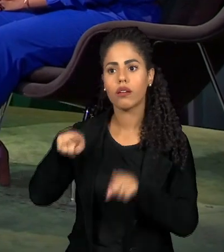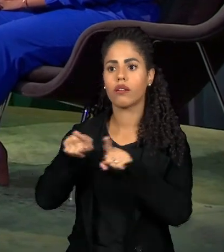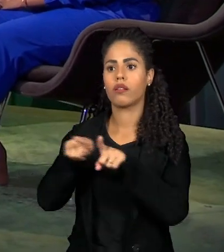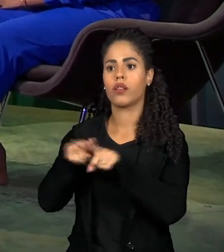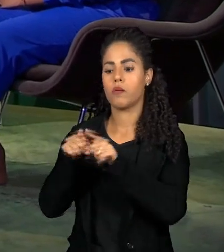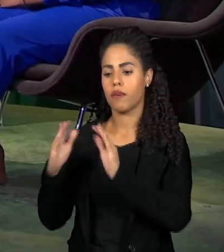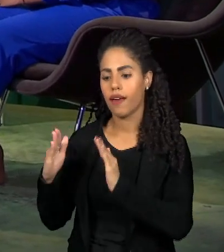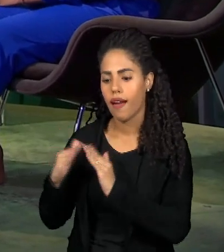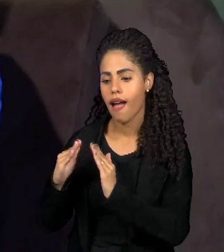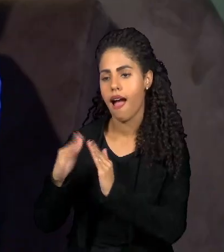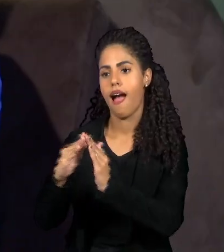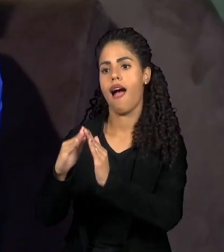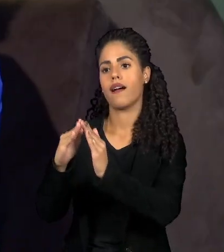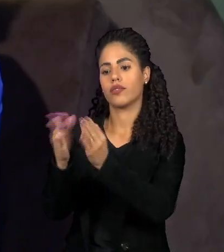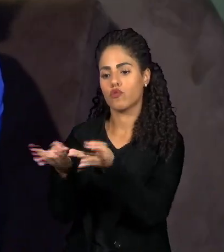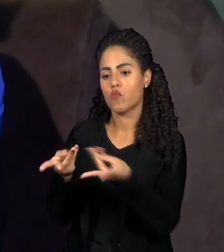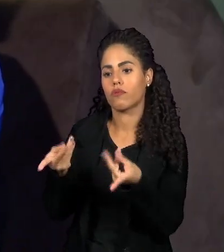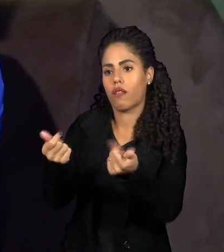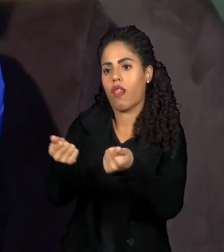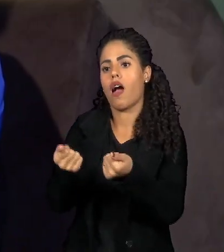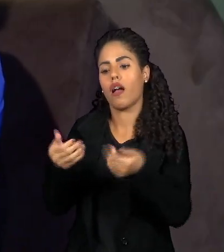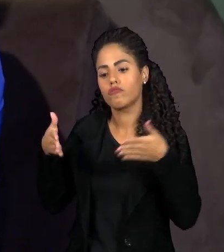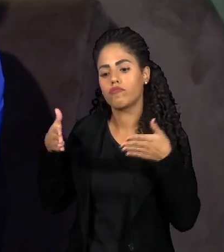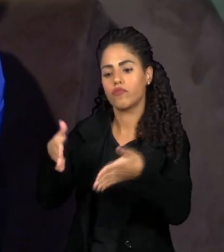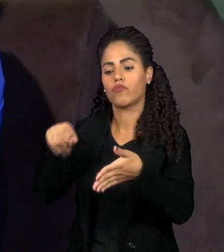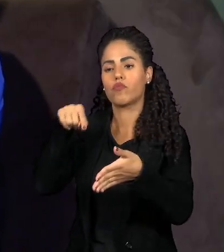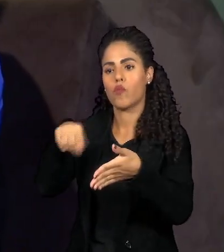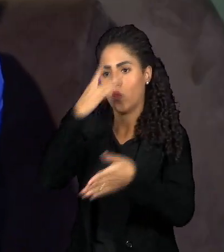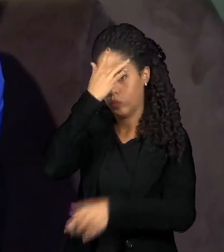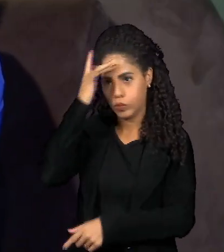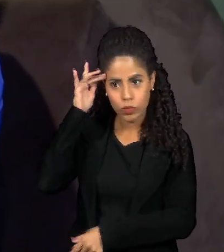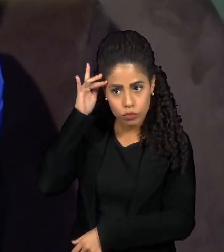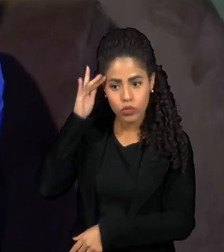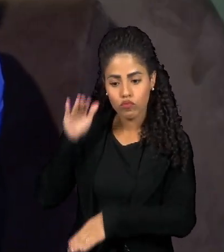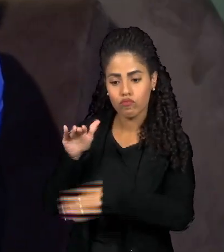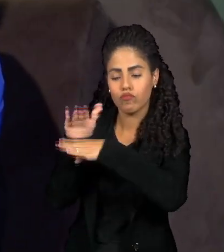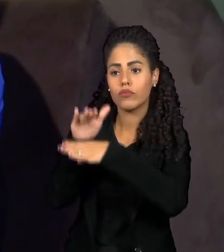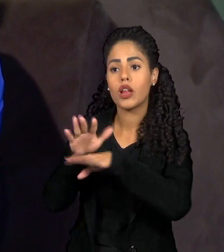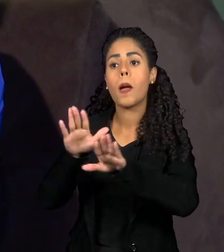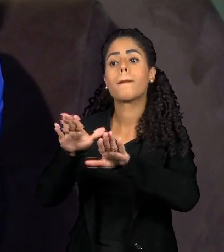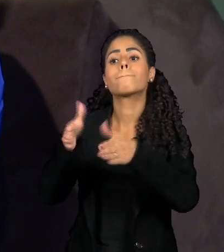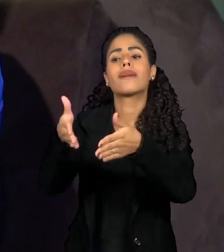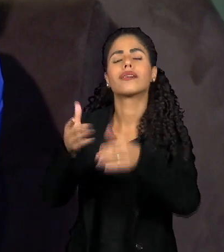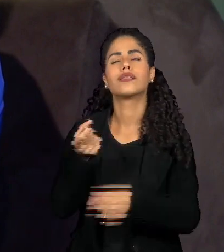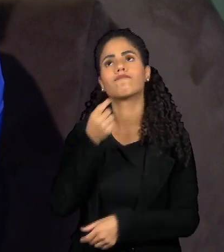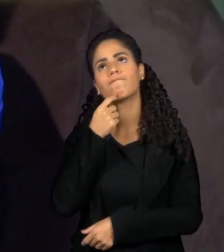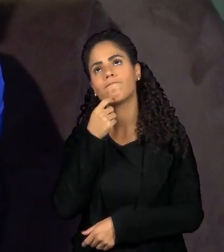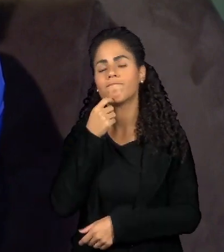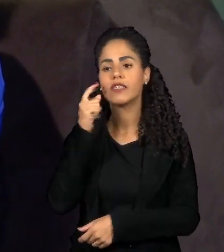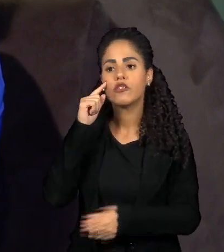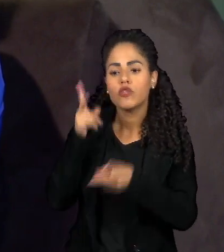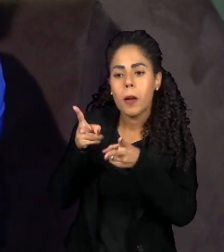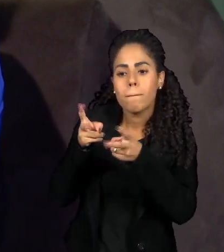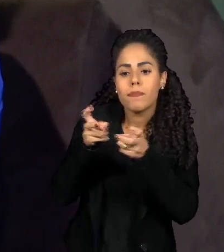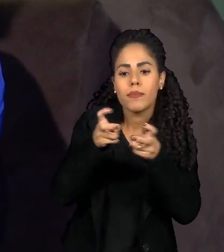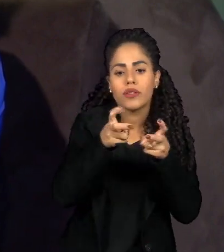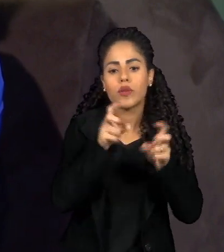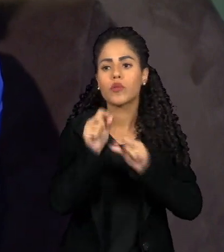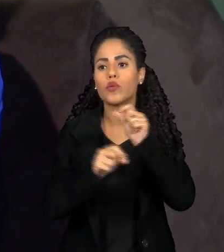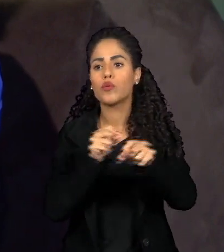moradias, enfim, né, uma política direcionada. Contudo, realmente nós acabamos não vendo aí, né,